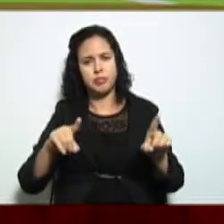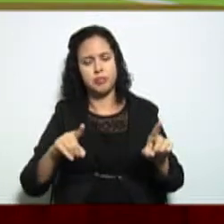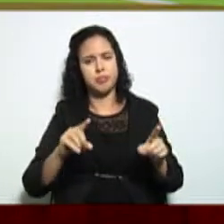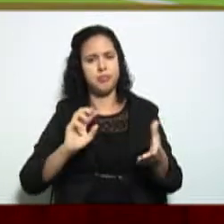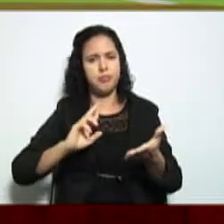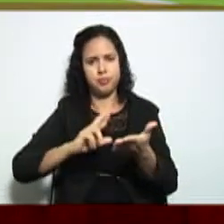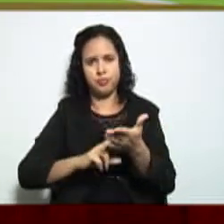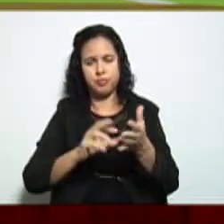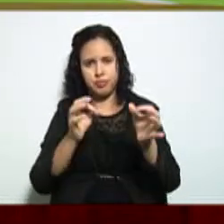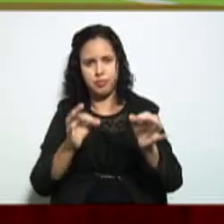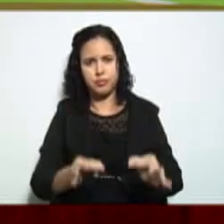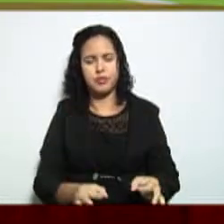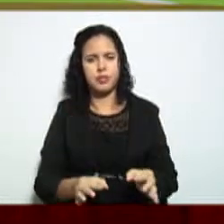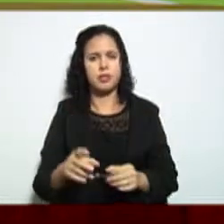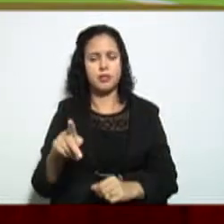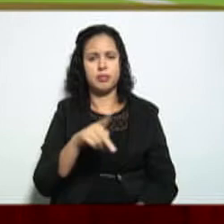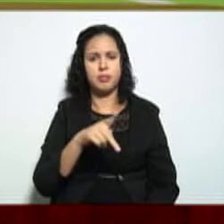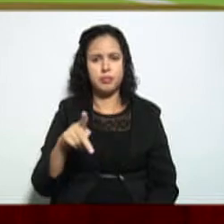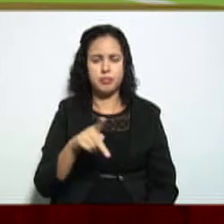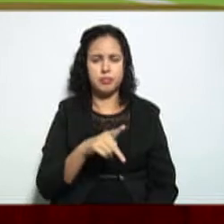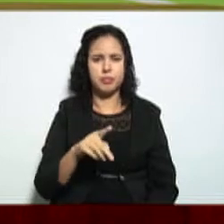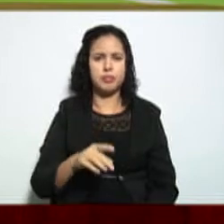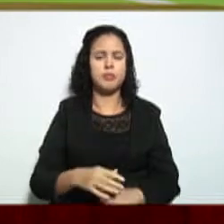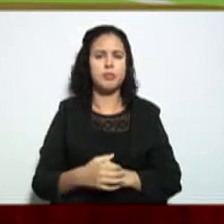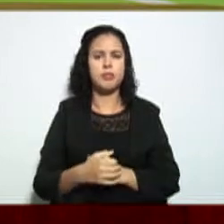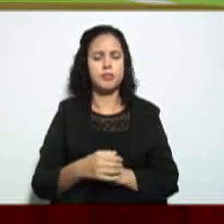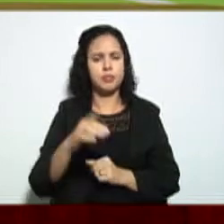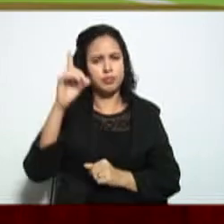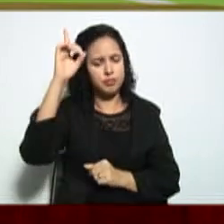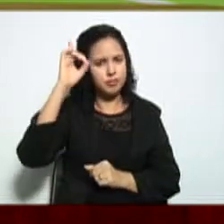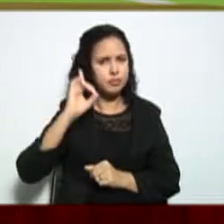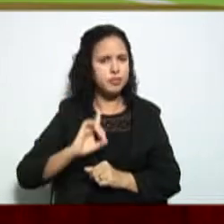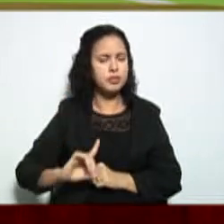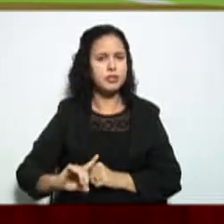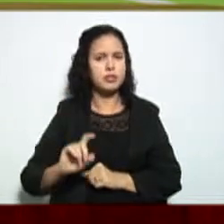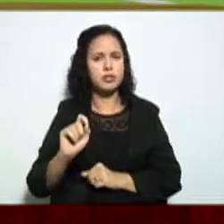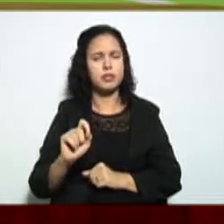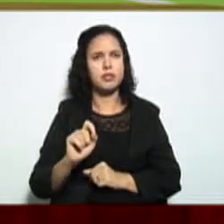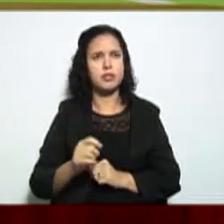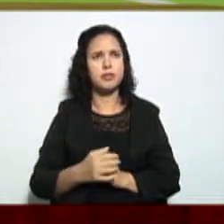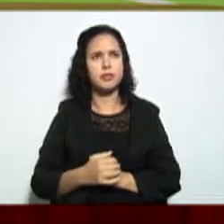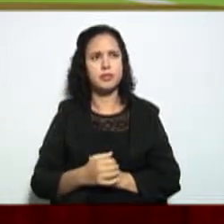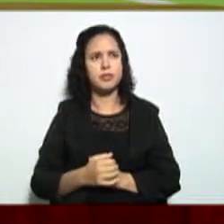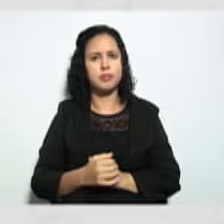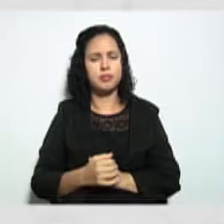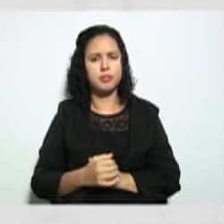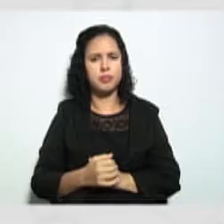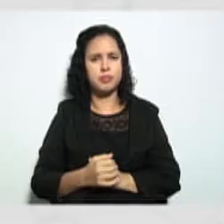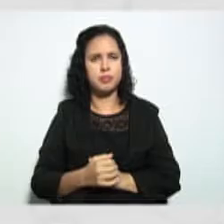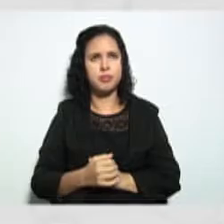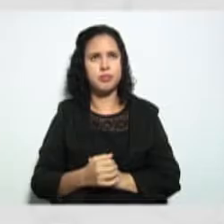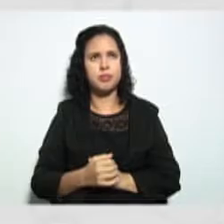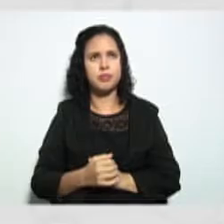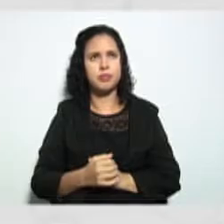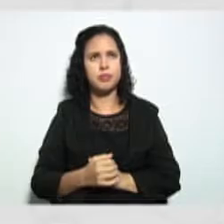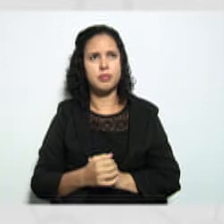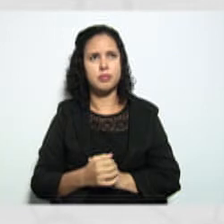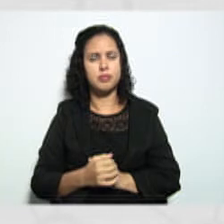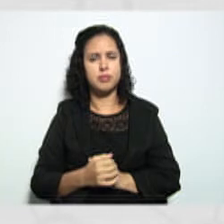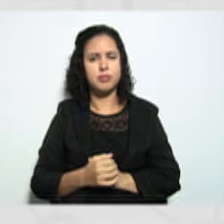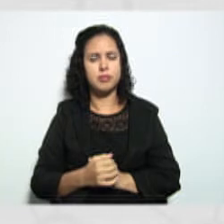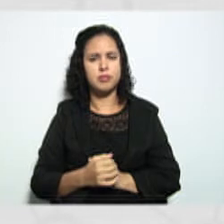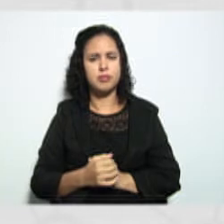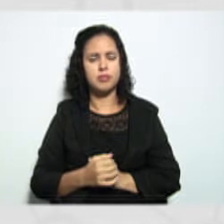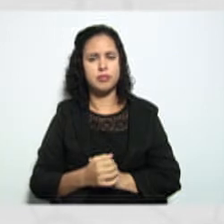correta. Professora Denise. Eu estou tentando copiar aqui. Deve informar e capacitar o cooperado, é assim?